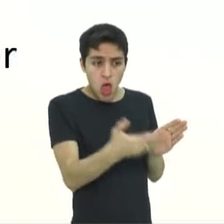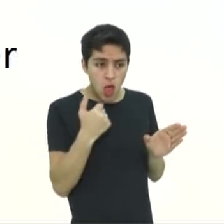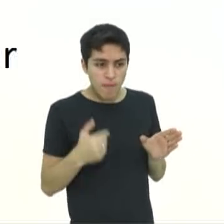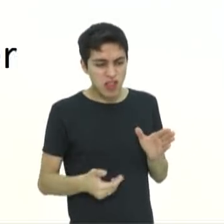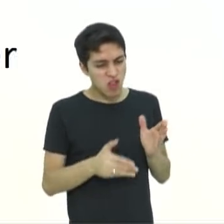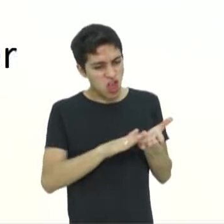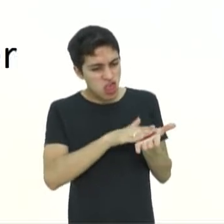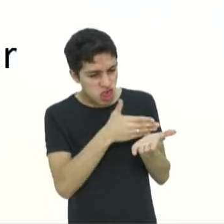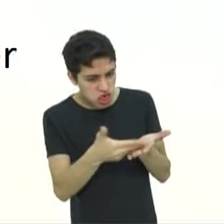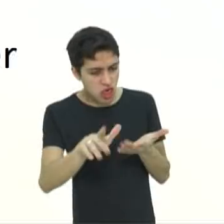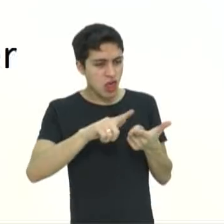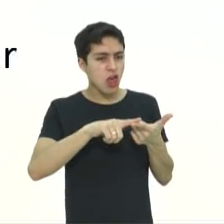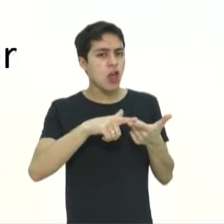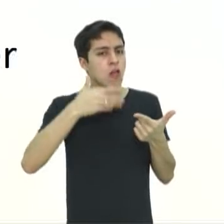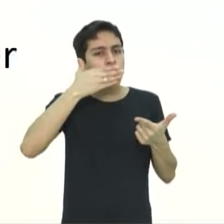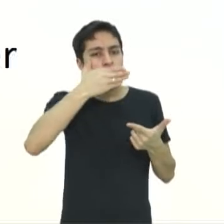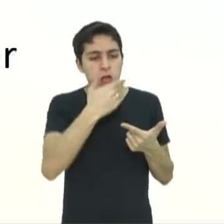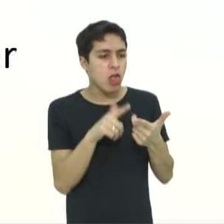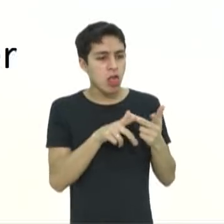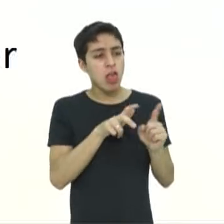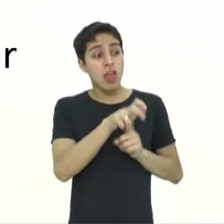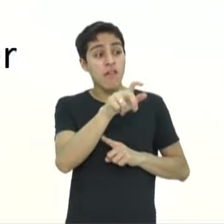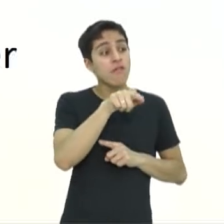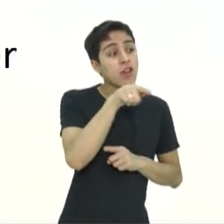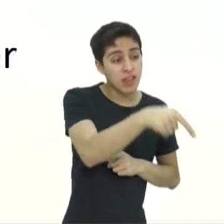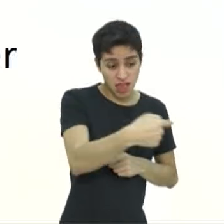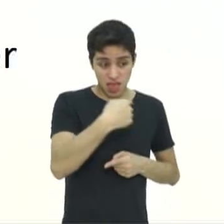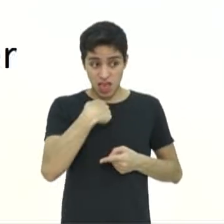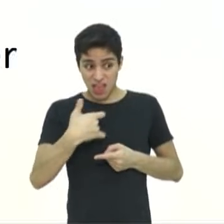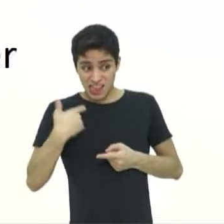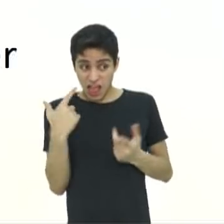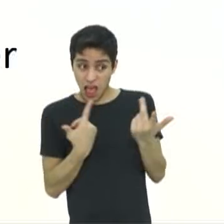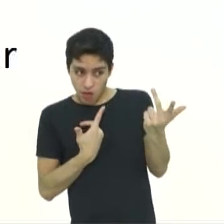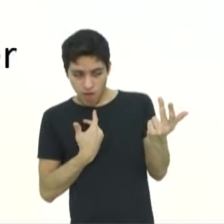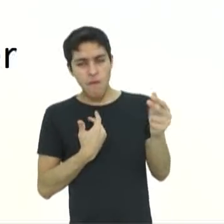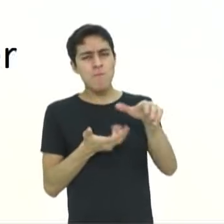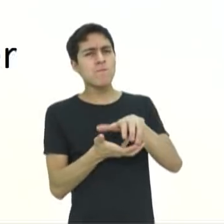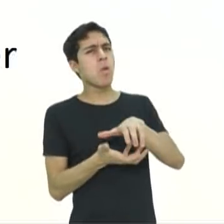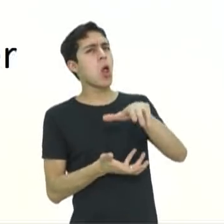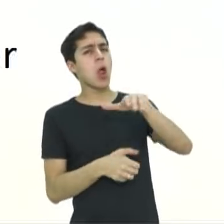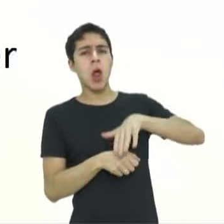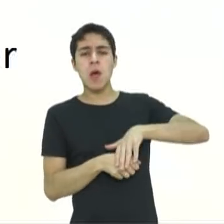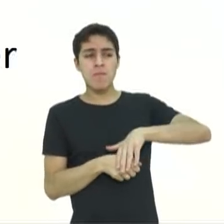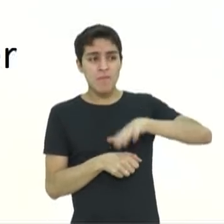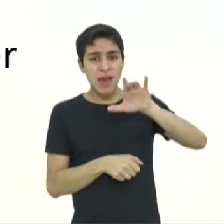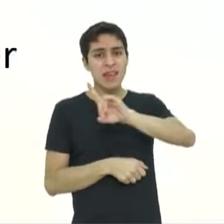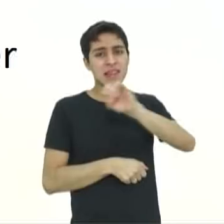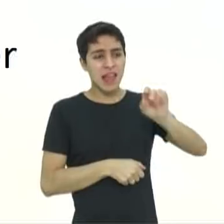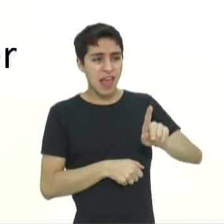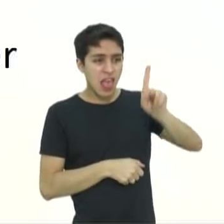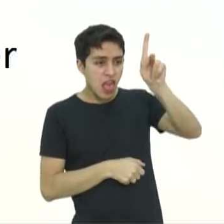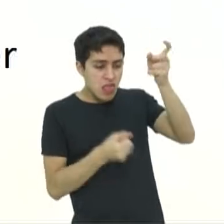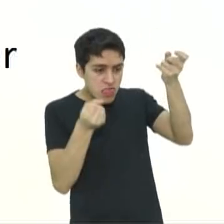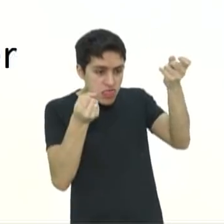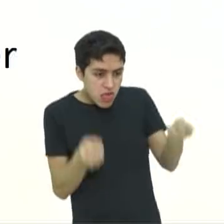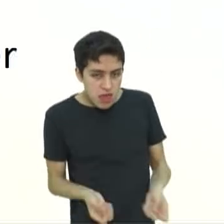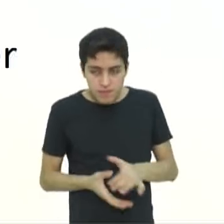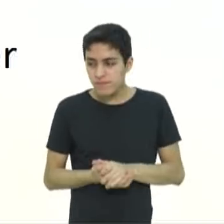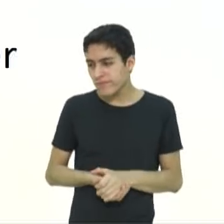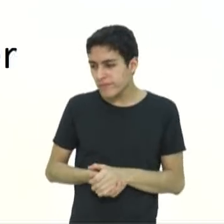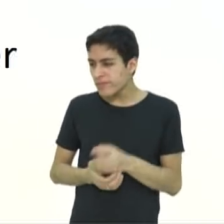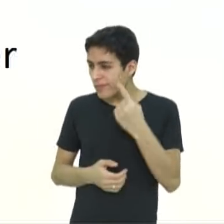doce e refrigerante, na nossa idade vai pesar mais de 100 quilos. No Japão, resmunga ele,